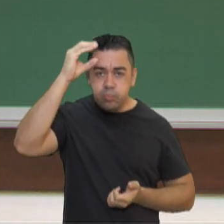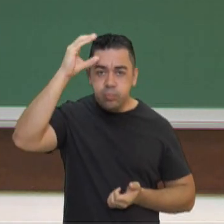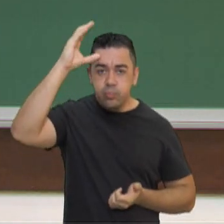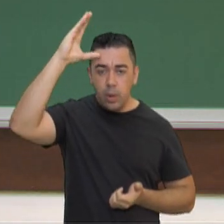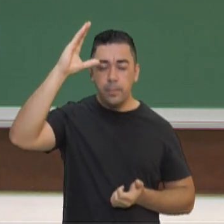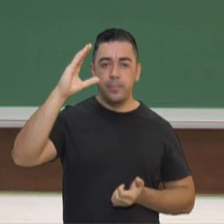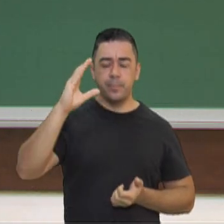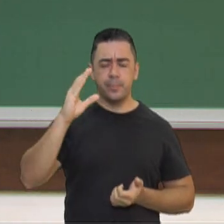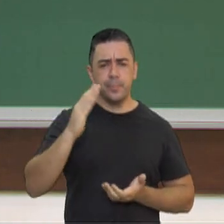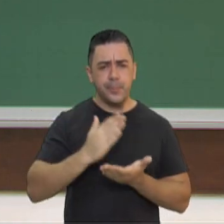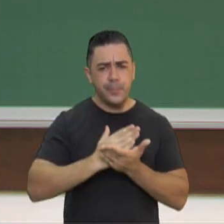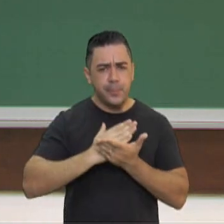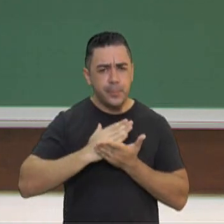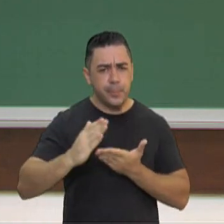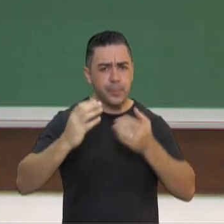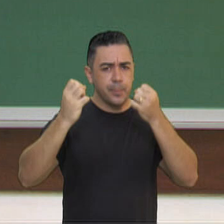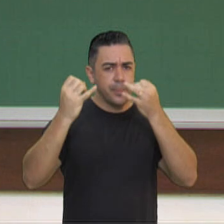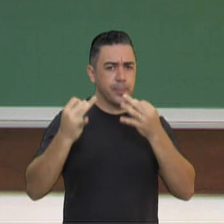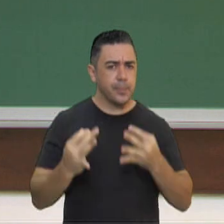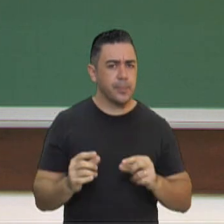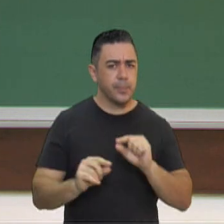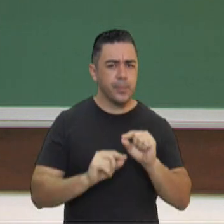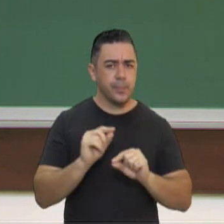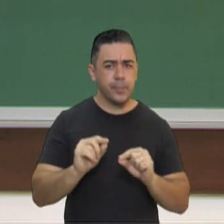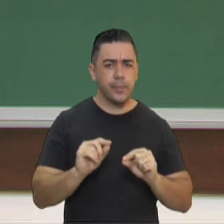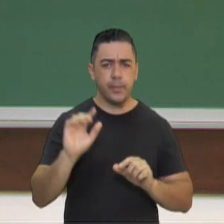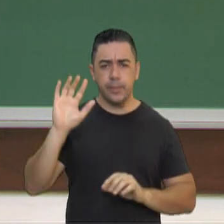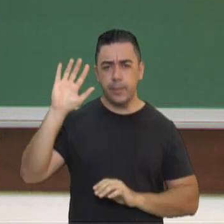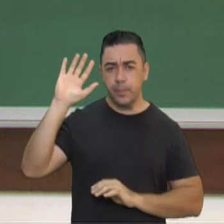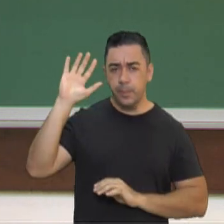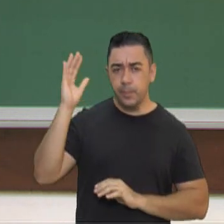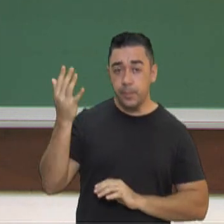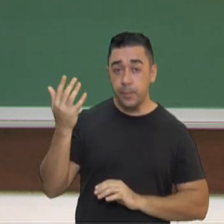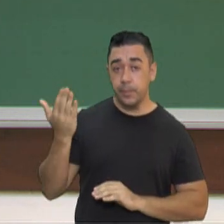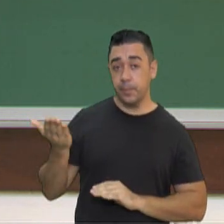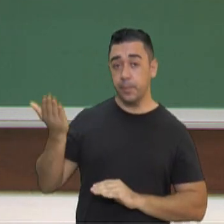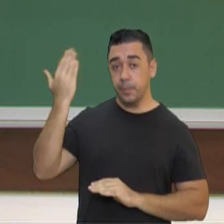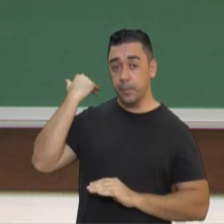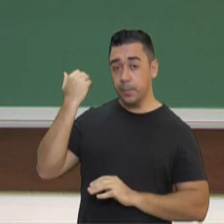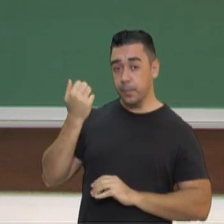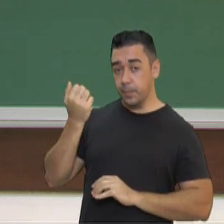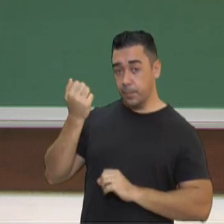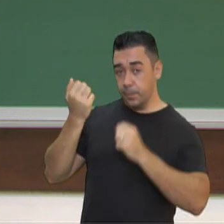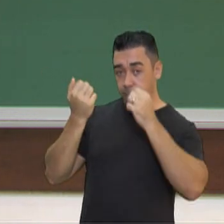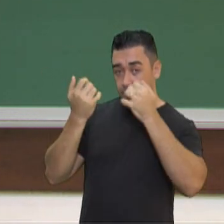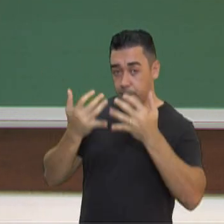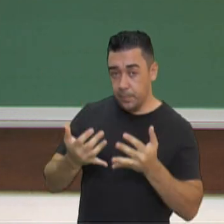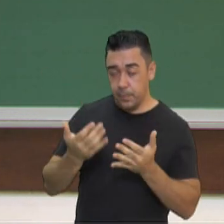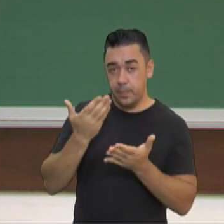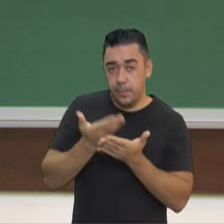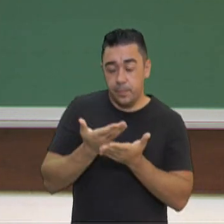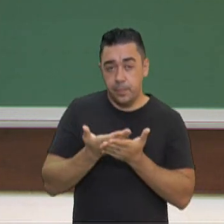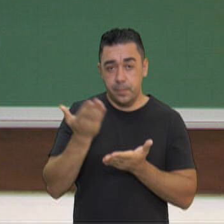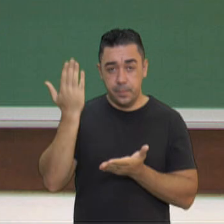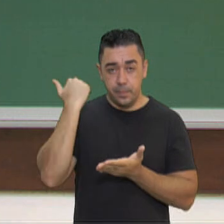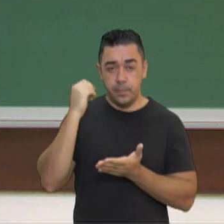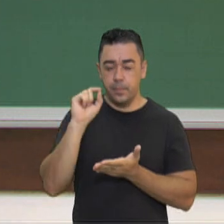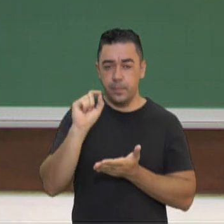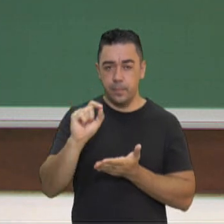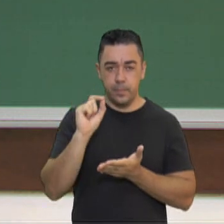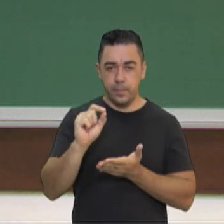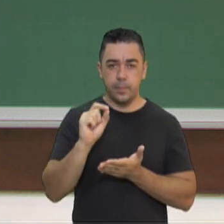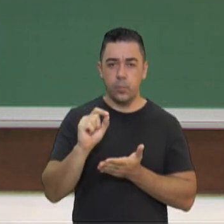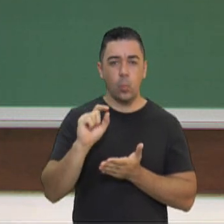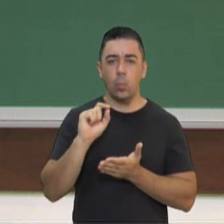a falar um pouquinho sobre essa questão, né, de clima e tal. Lá atrás, em algumas aulas passadas, nós falamos